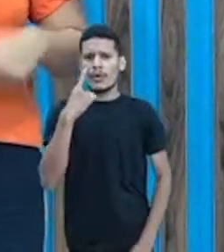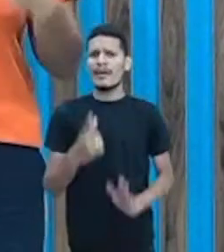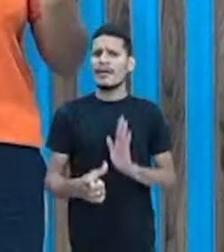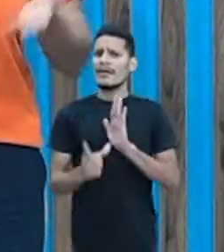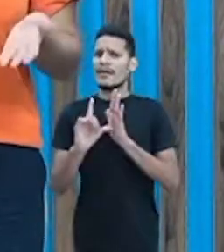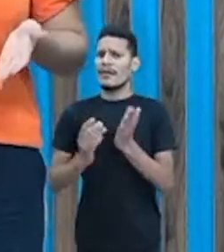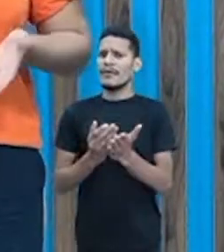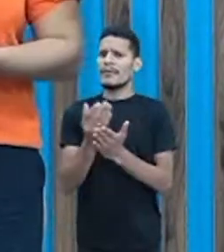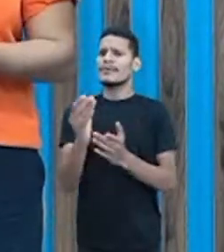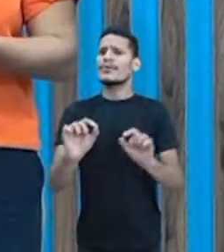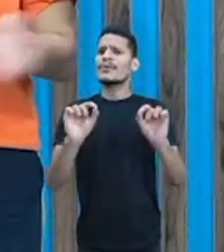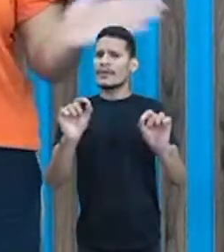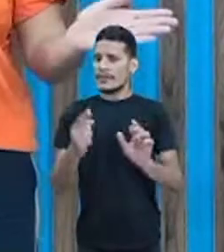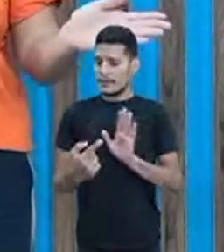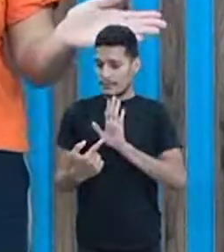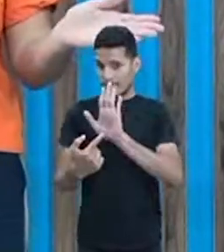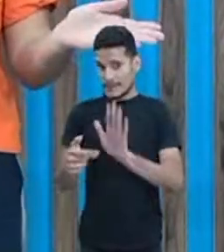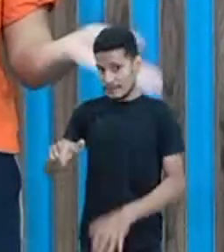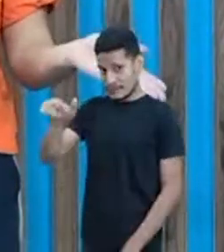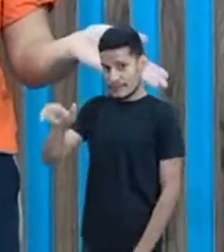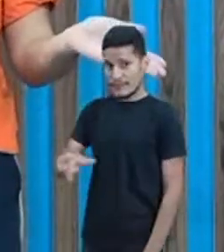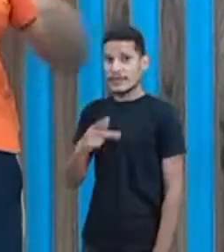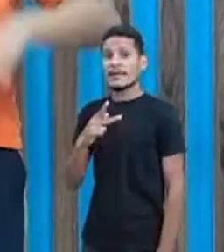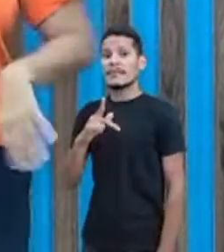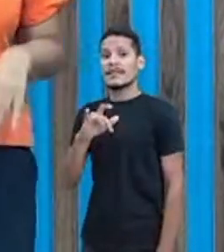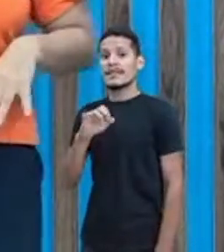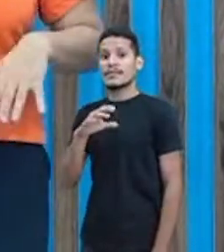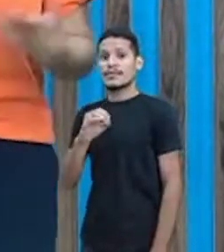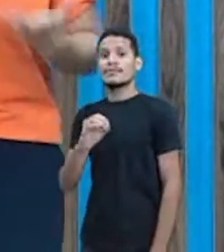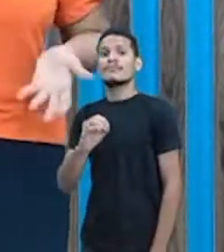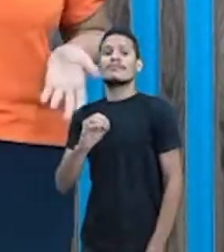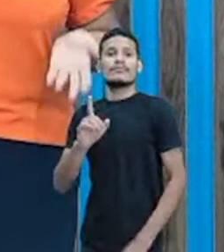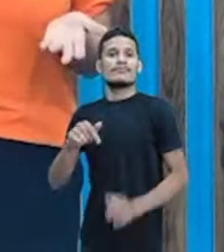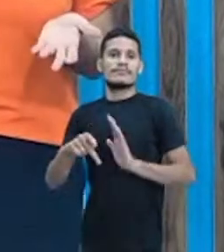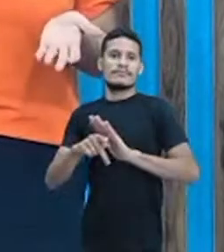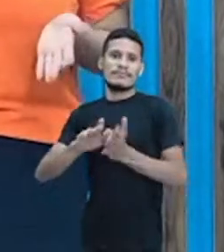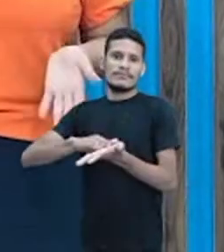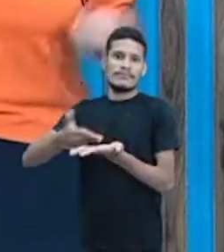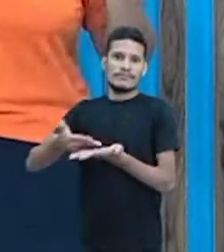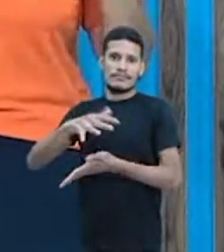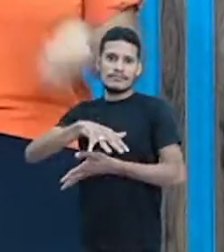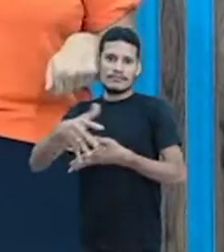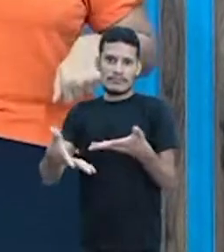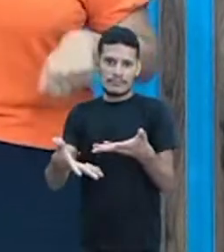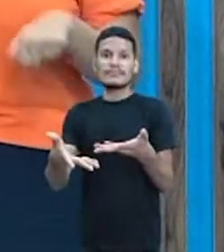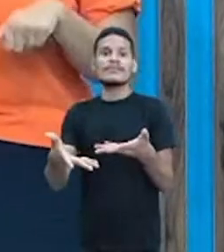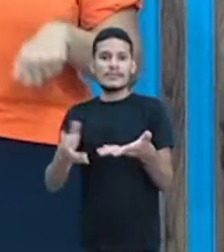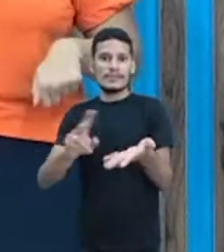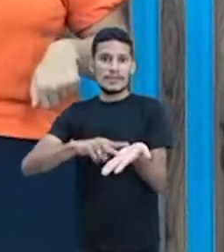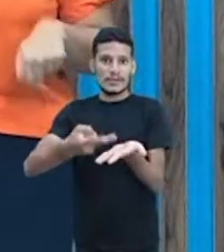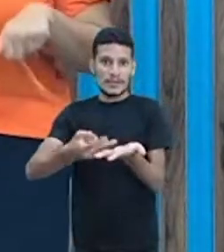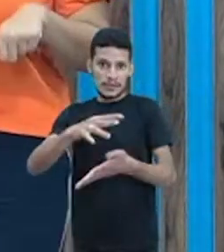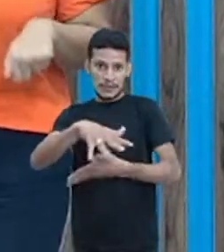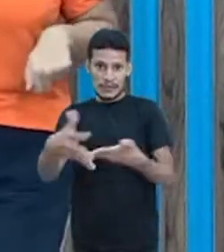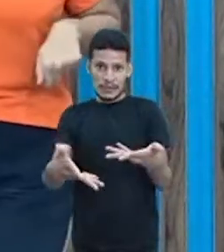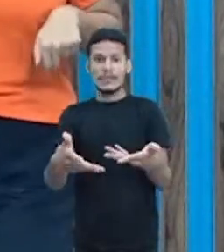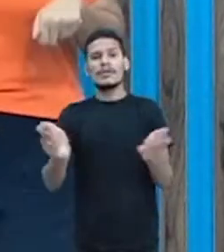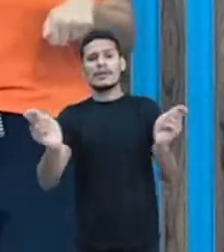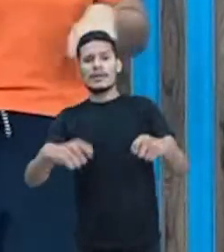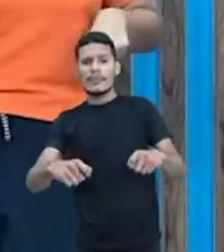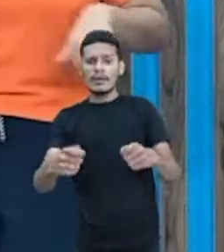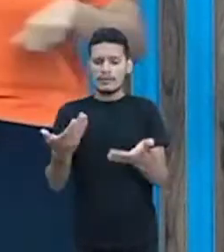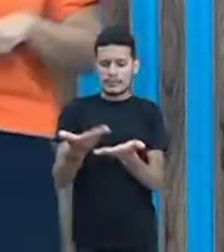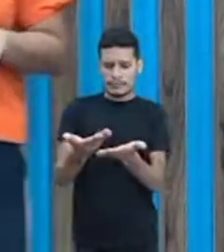começarmos, queria aqui apresentar a Plínio, desse lado aqui, que fará nossa tradução para Libras, o que torna nossas aulas muito